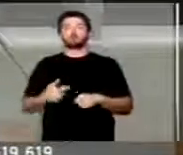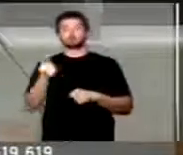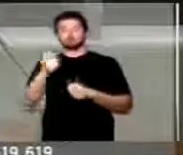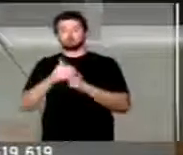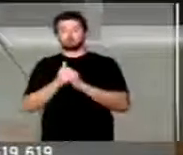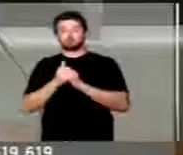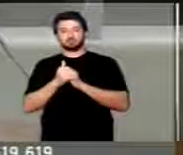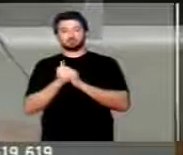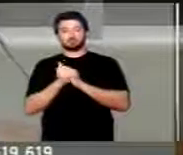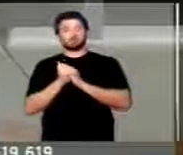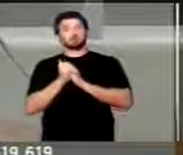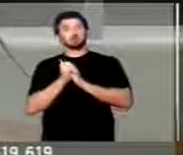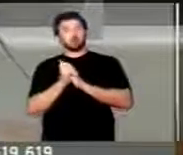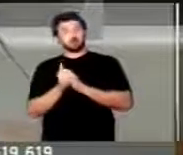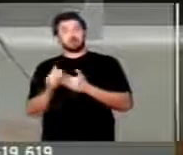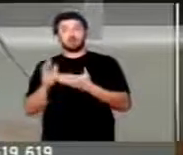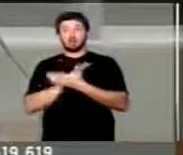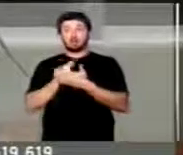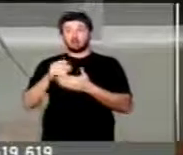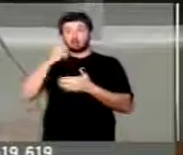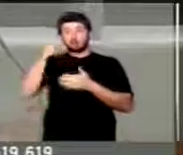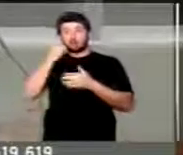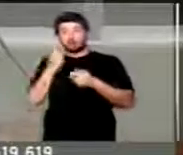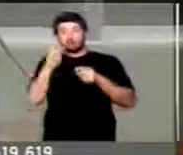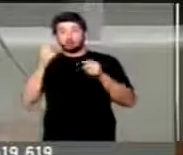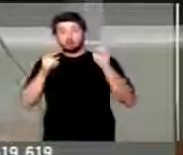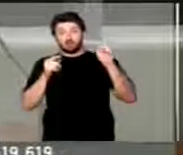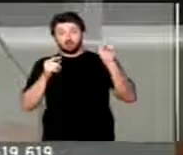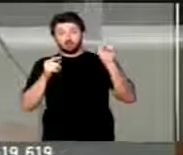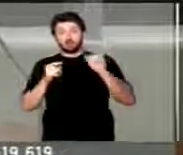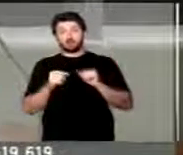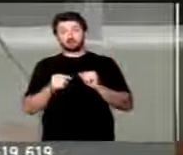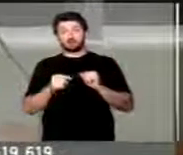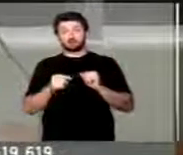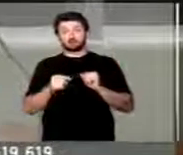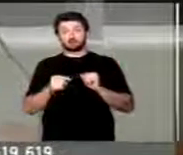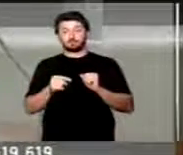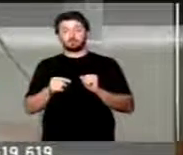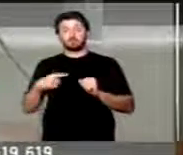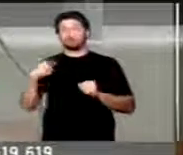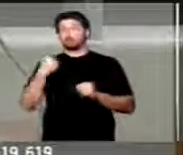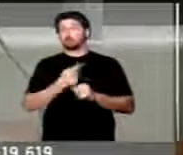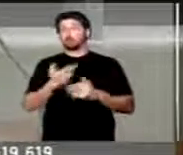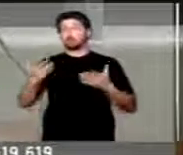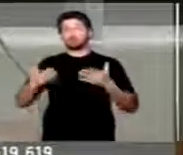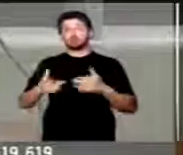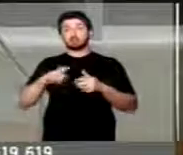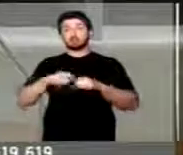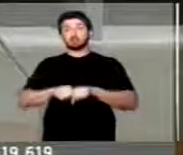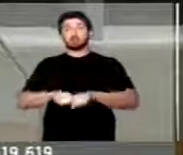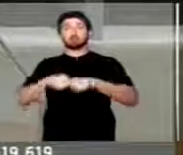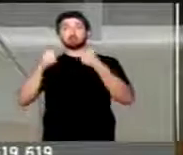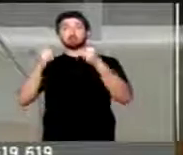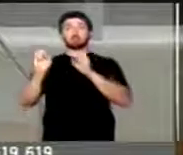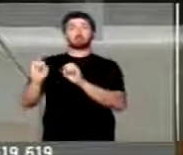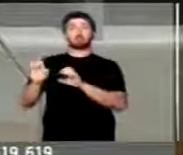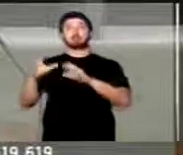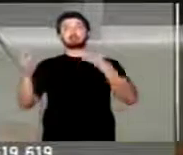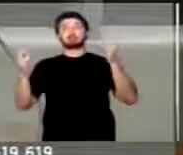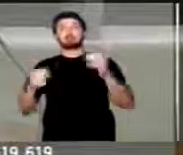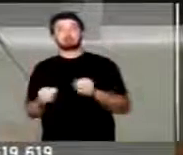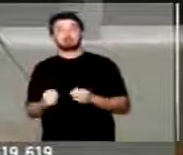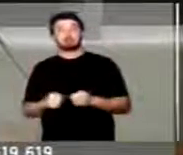E algum senador falou ali agora há pouco, nós estamos em falência da